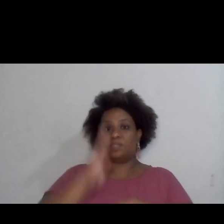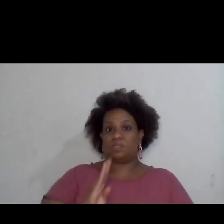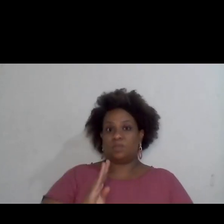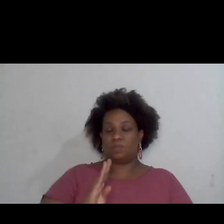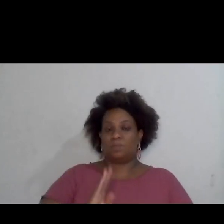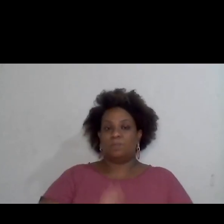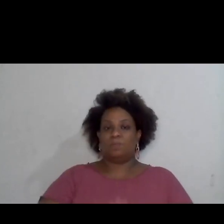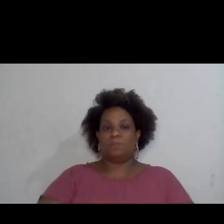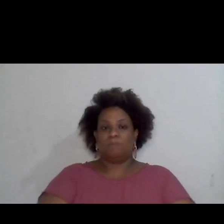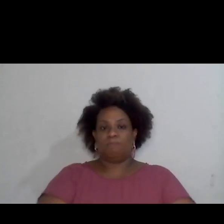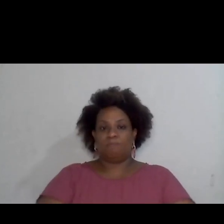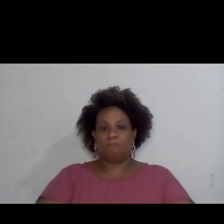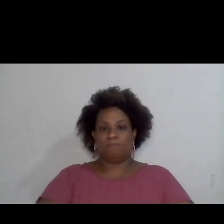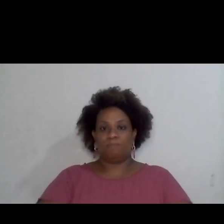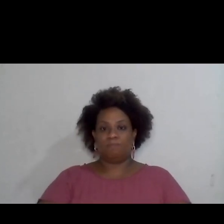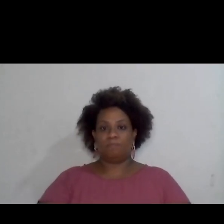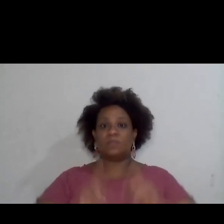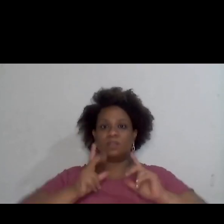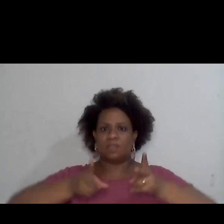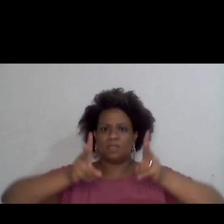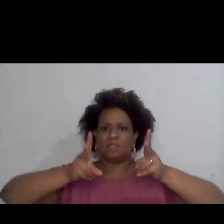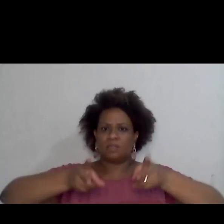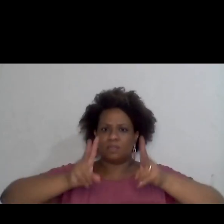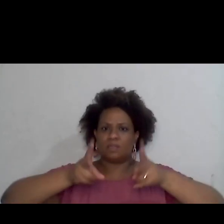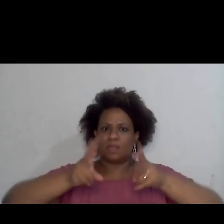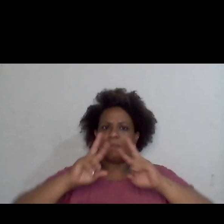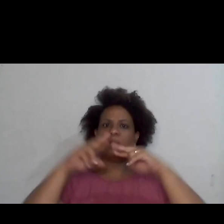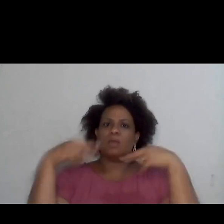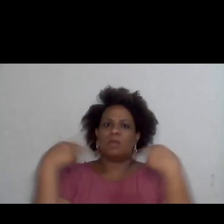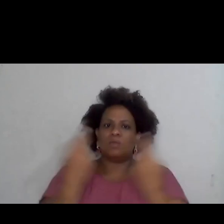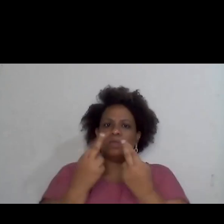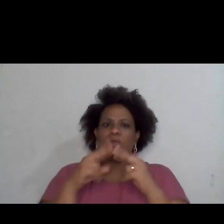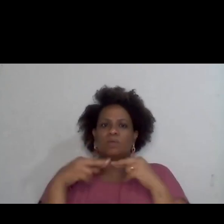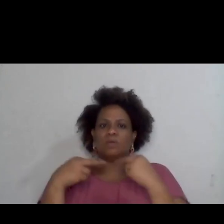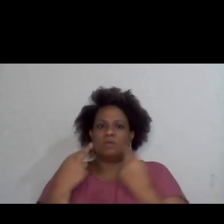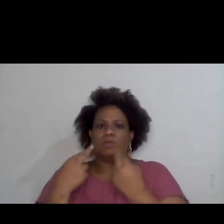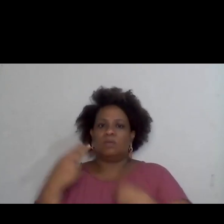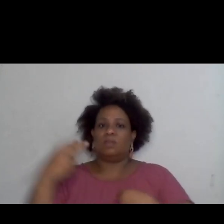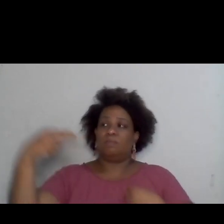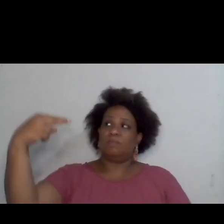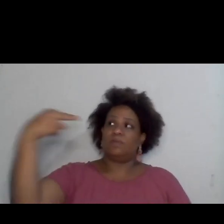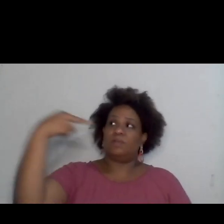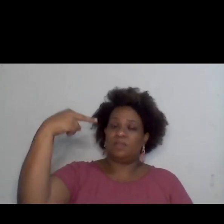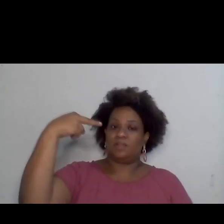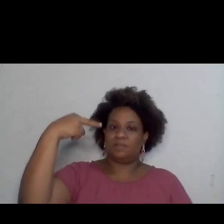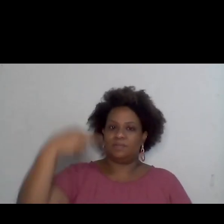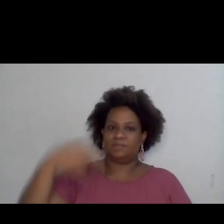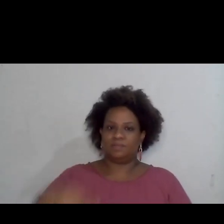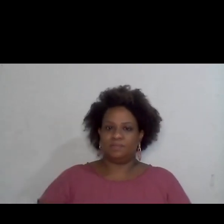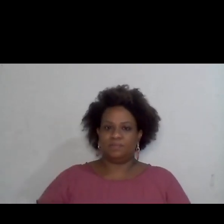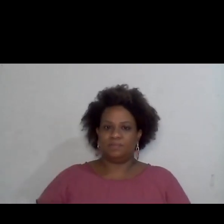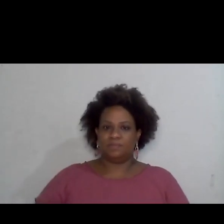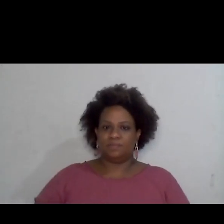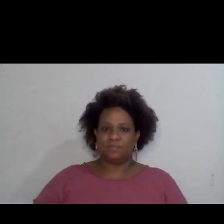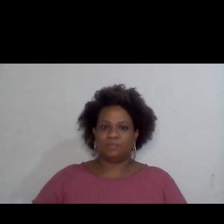que faz reuniões e está participando, e Fernando está ali em pé, me olhando, é esse Fernando, que é o nosso